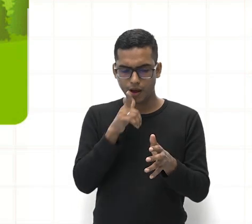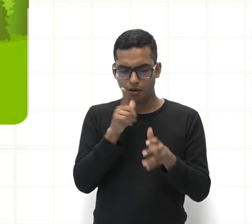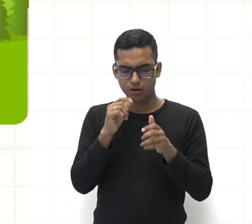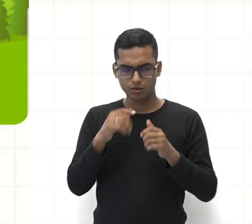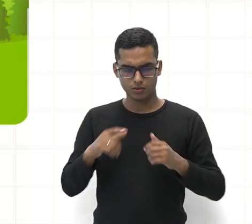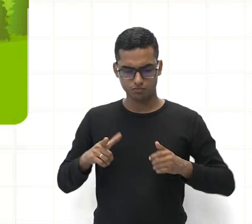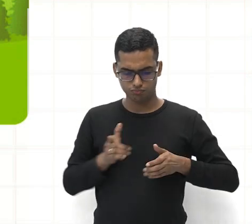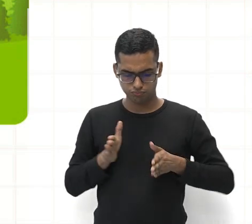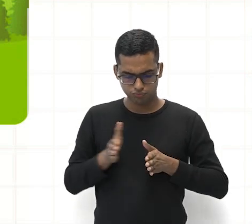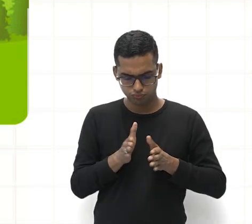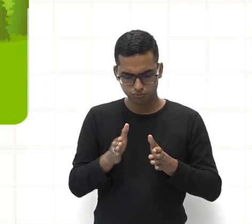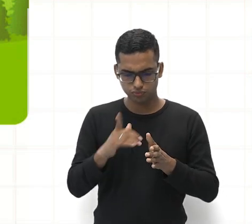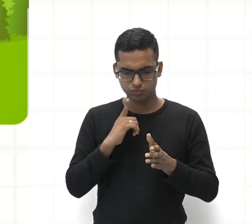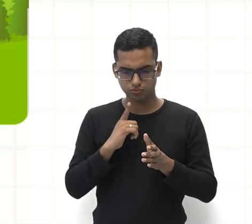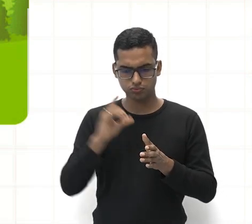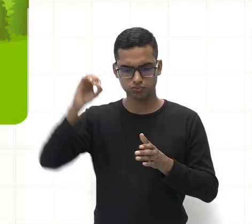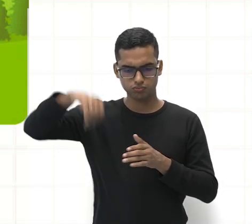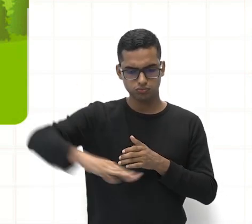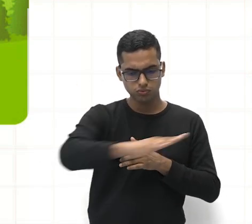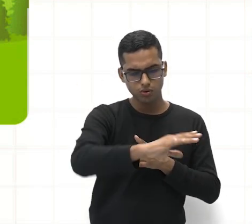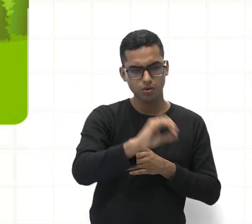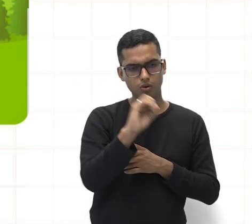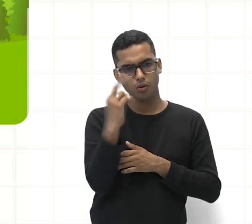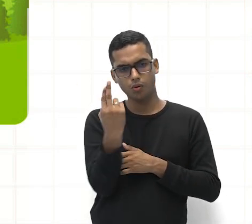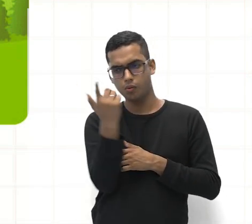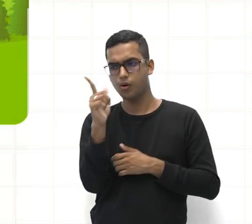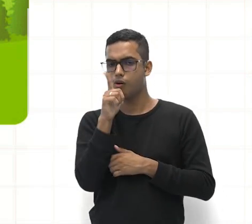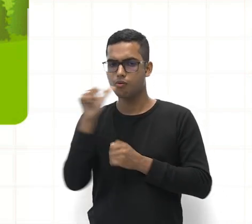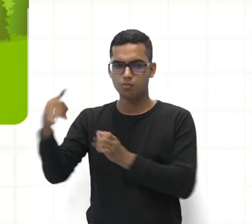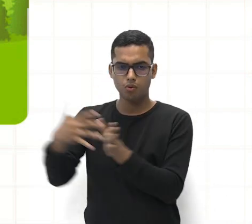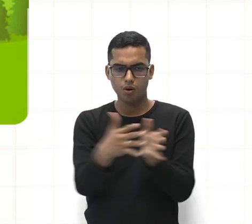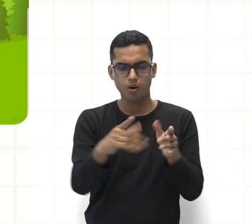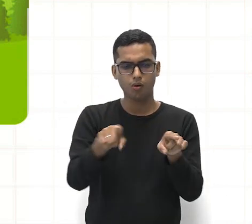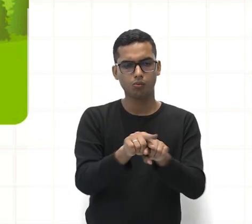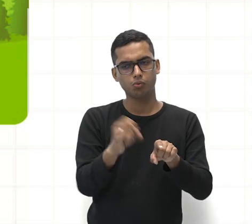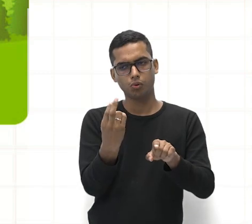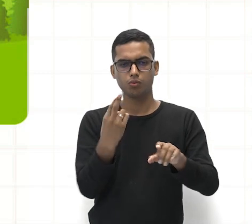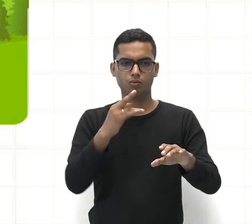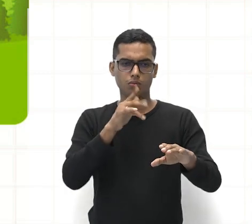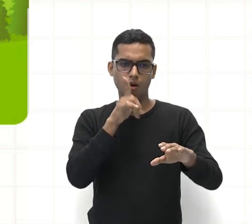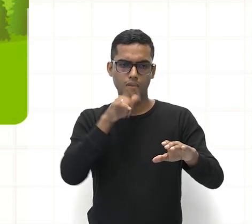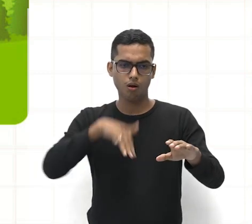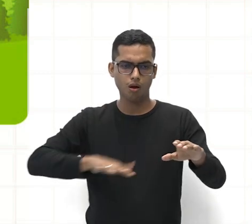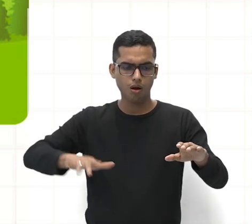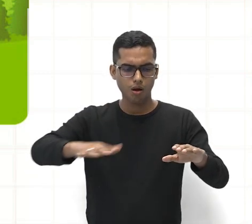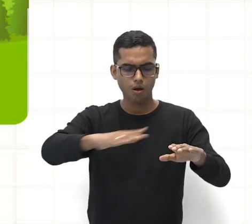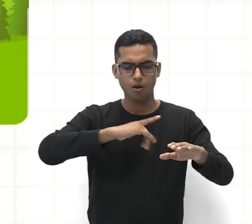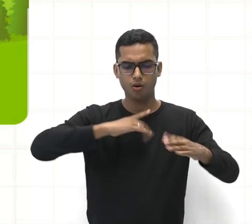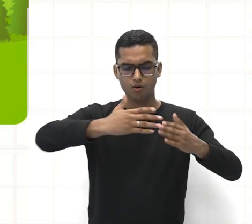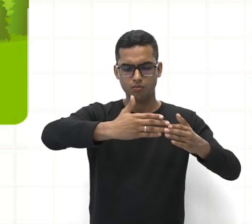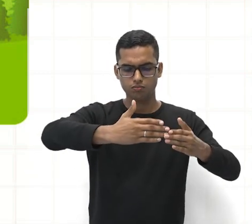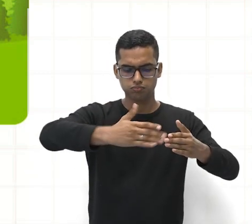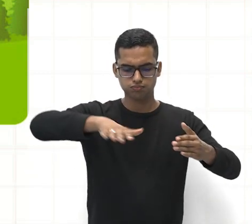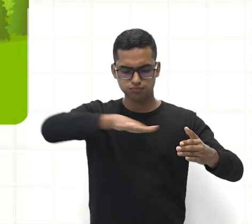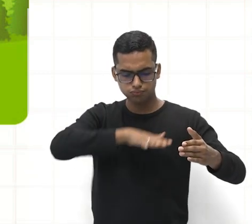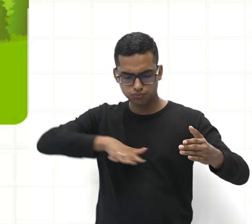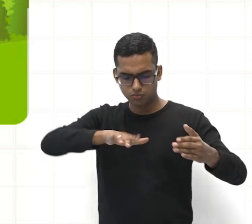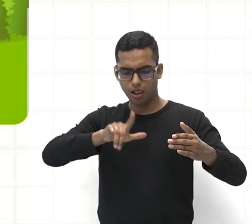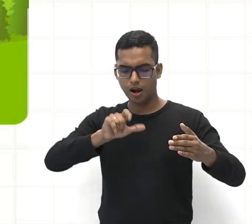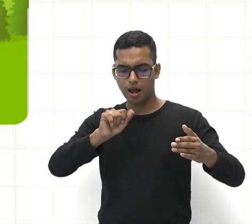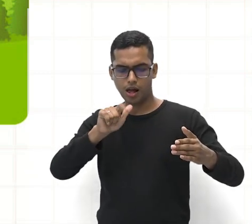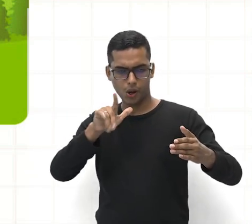desaguar, né, que pode ser um oceano ou outro rio ou um lago, né? Então nós temos aí